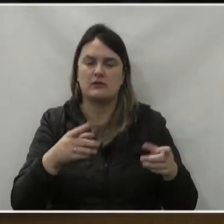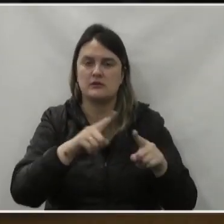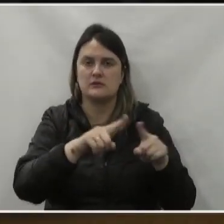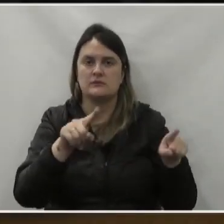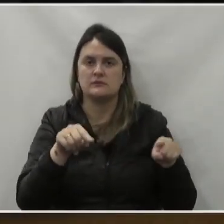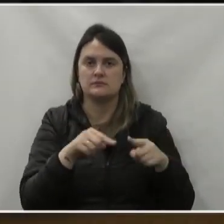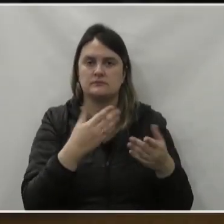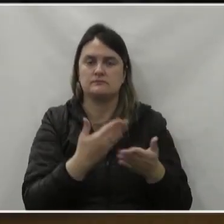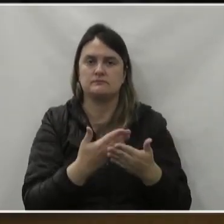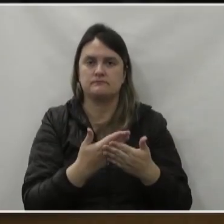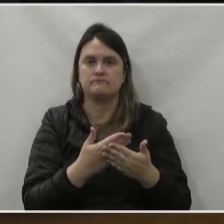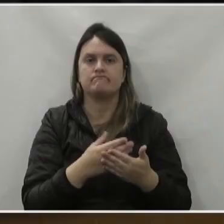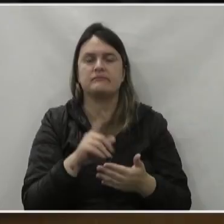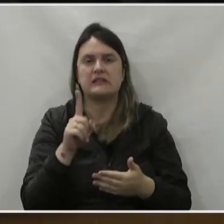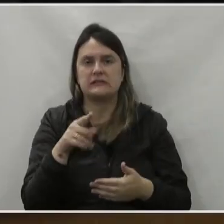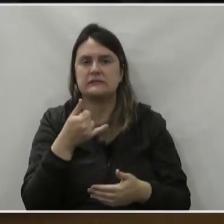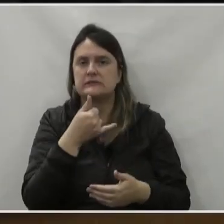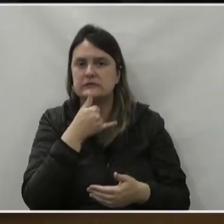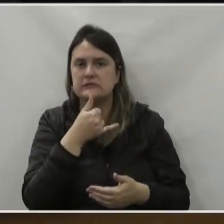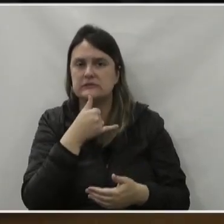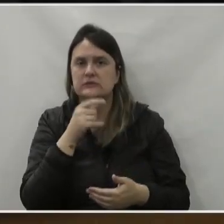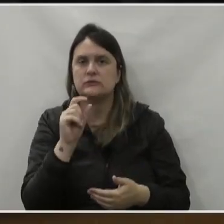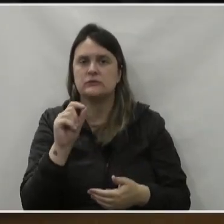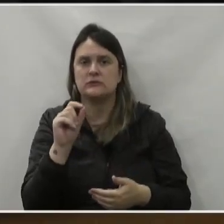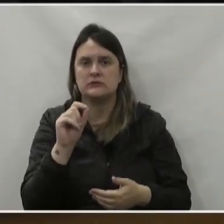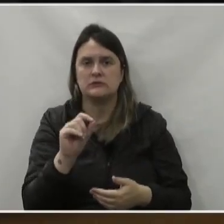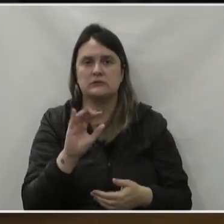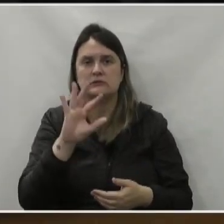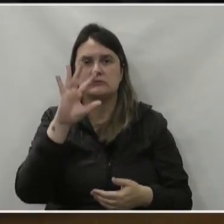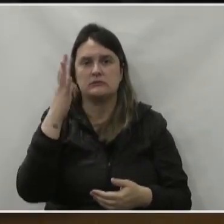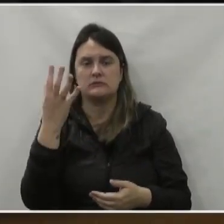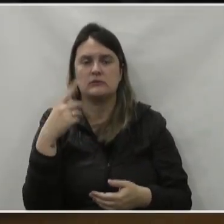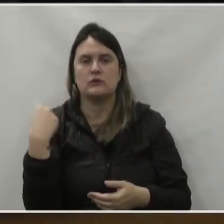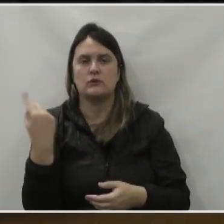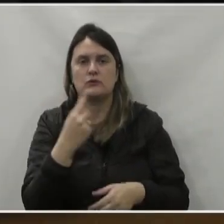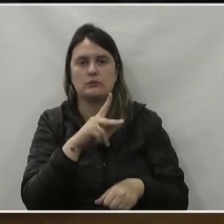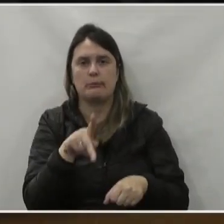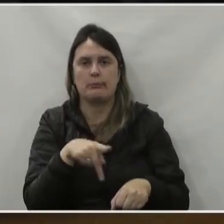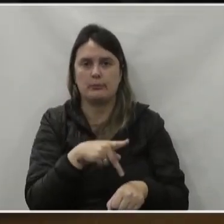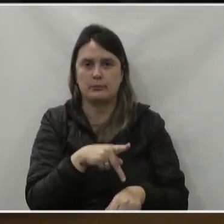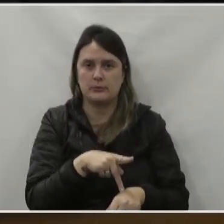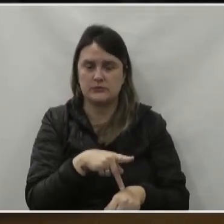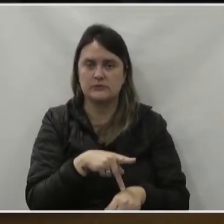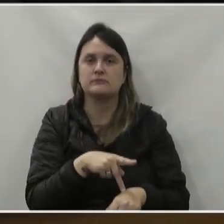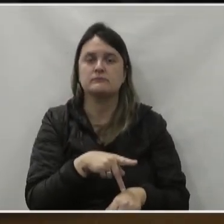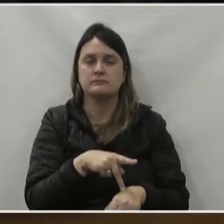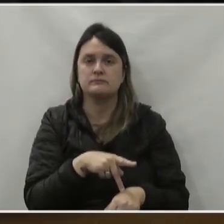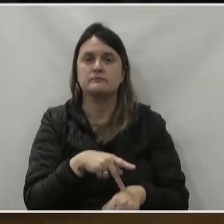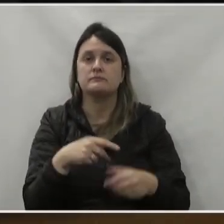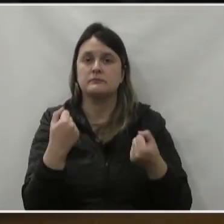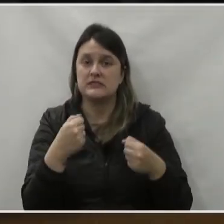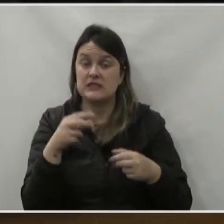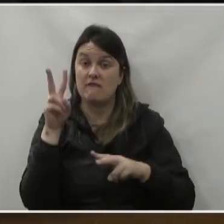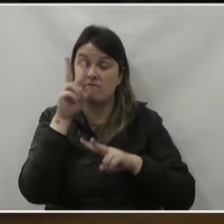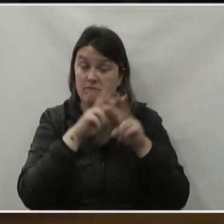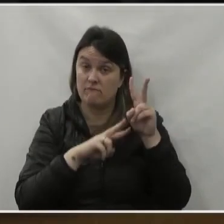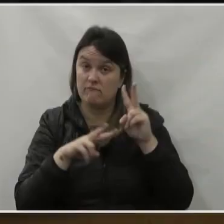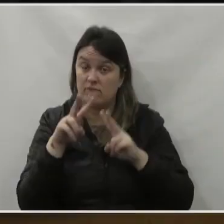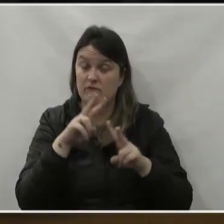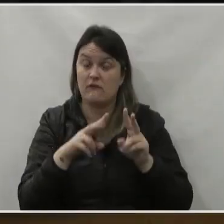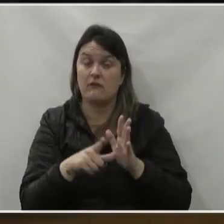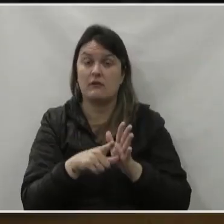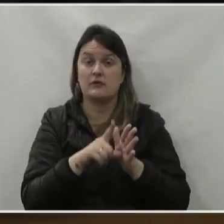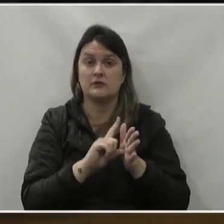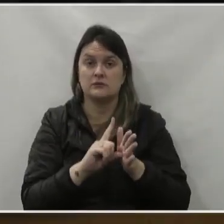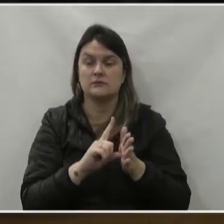aula. Então, isso aí é lamentável o que está acontecendo no nosso país. Isso teria que ser revisto o quanto